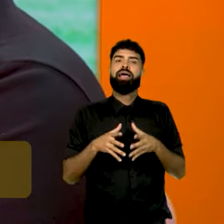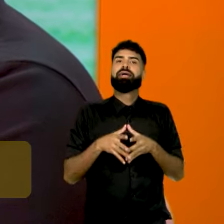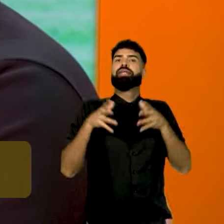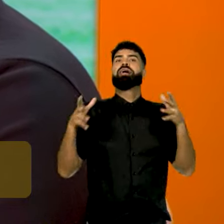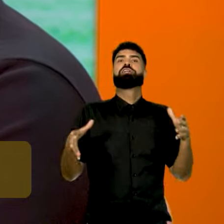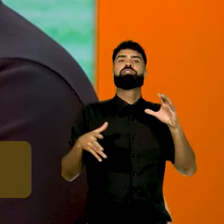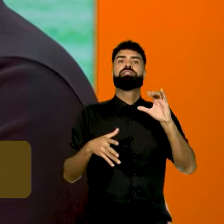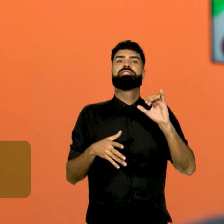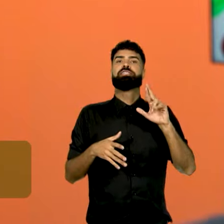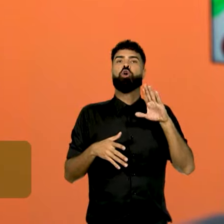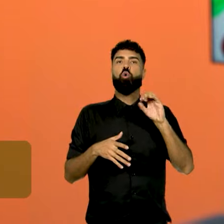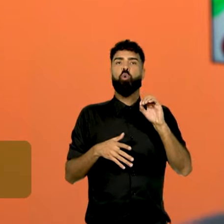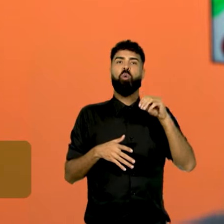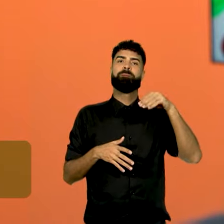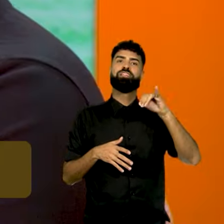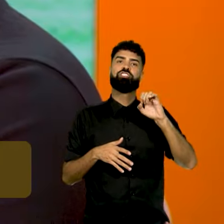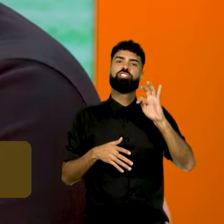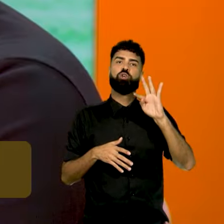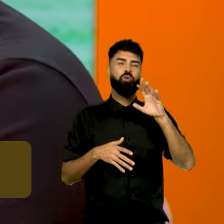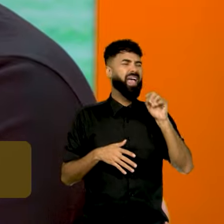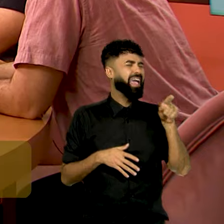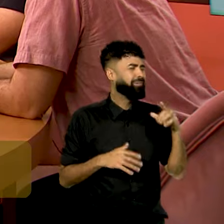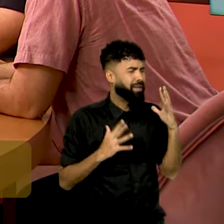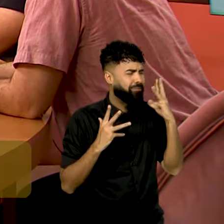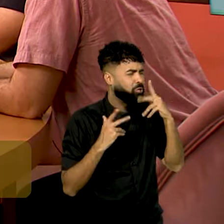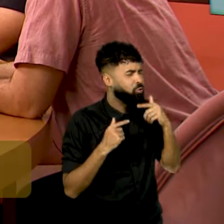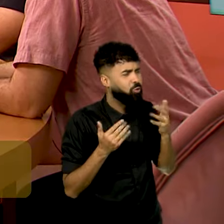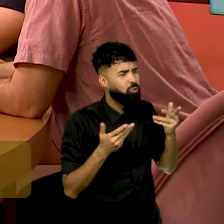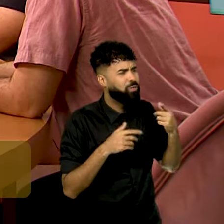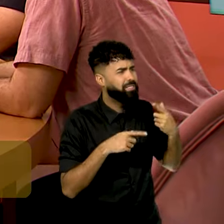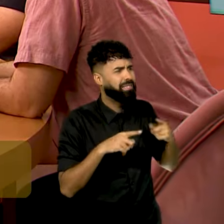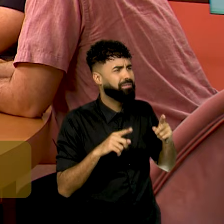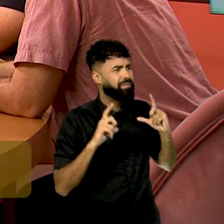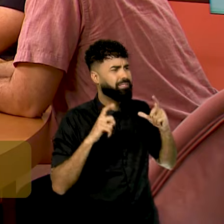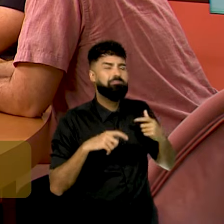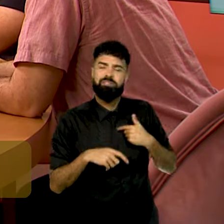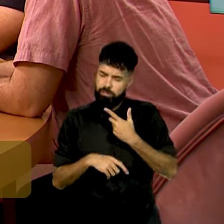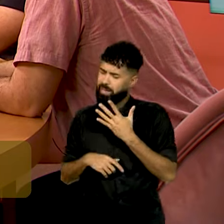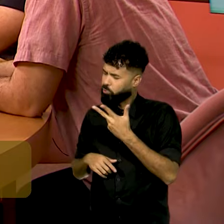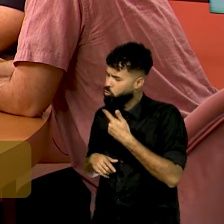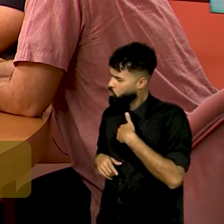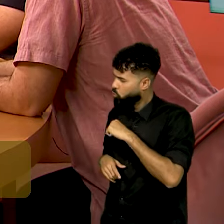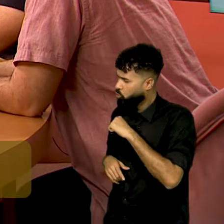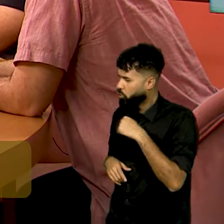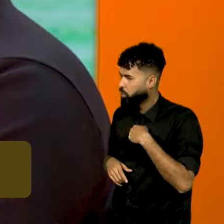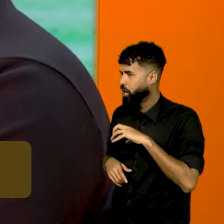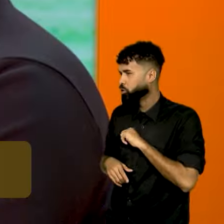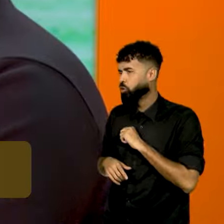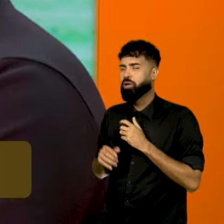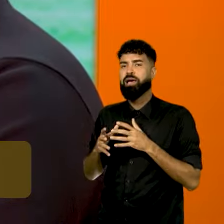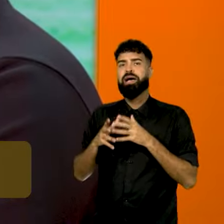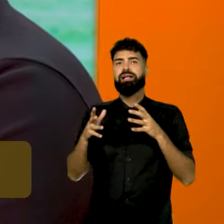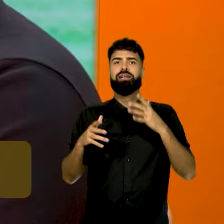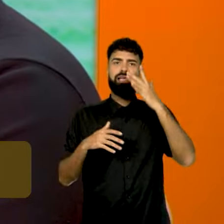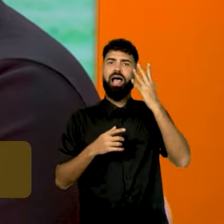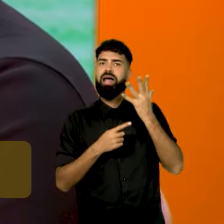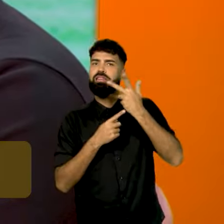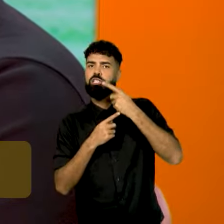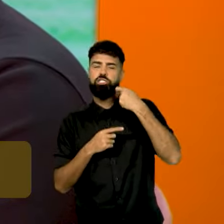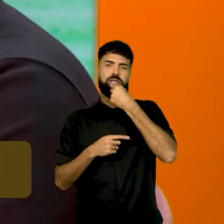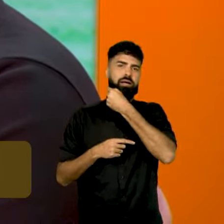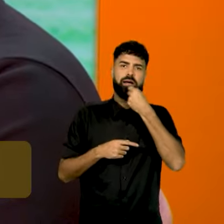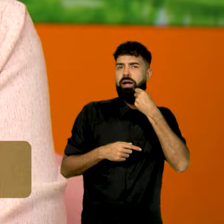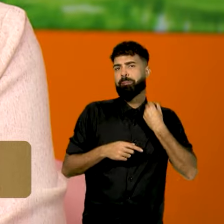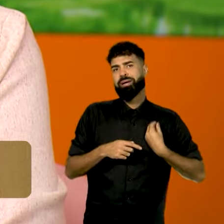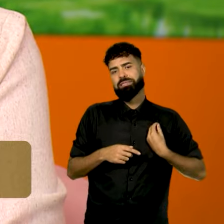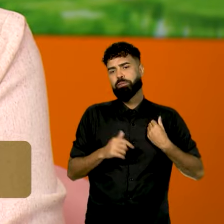Que é maravilhoso. Que é belíssimo. Isso. Nossa. É uma obra que não... É demais. É demais. É. Grandes artistas participando junto com...